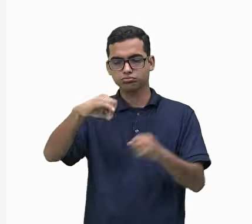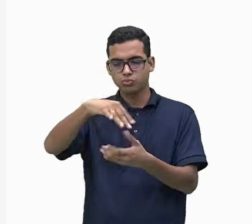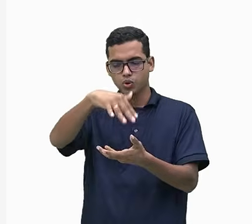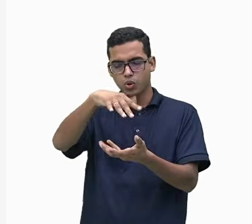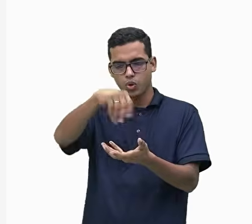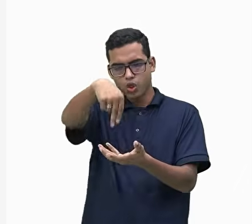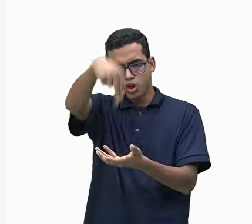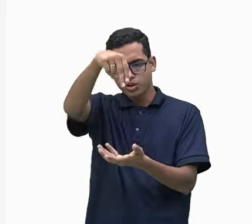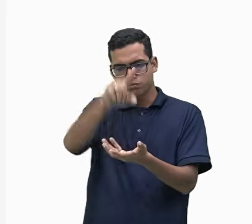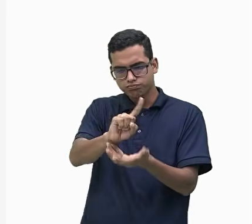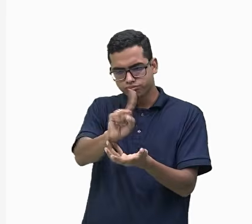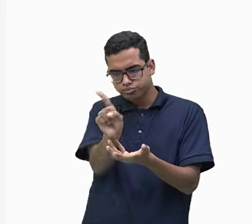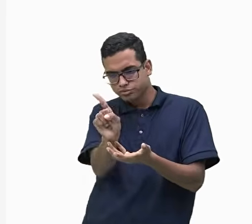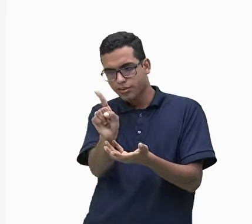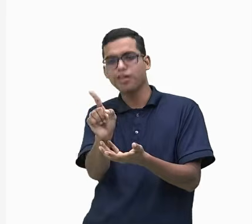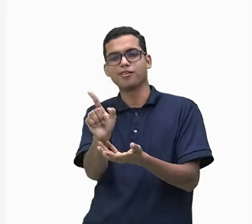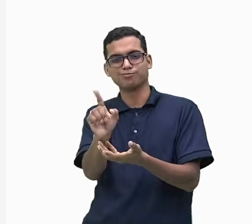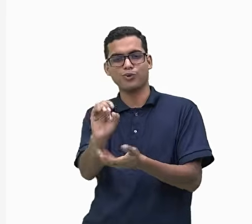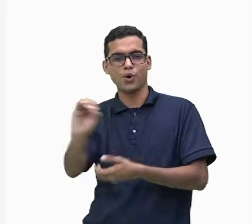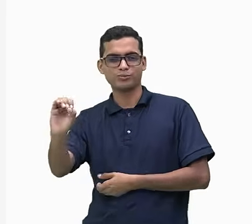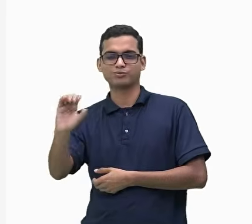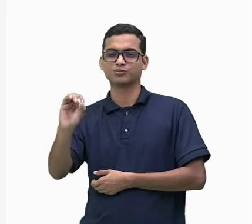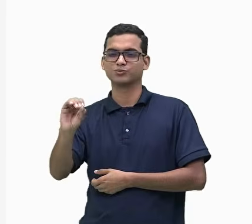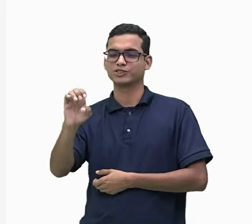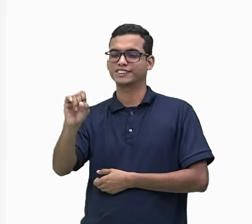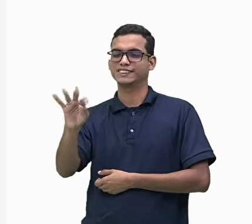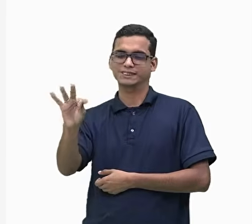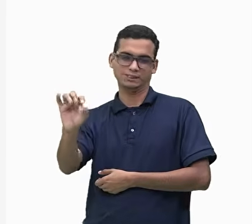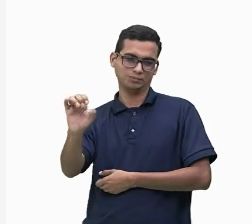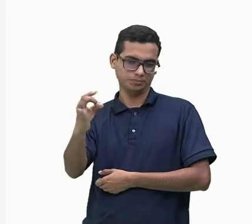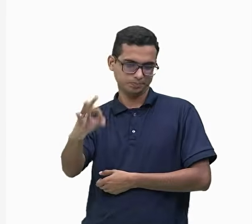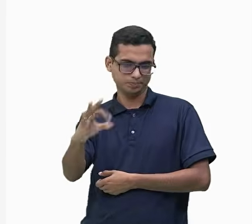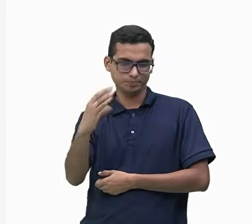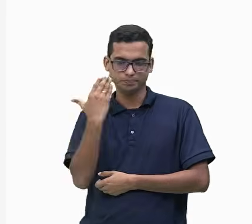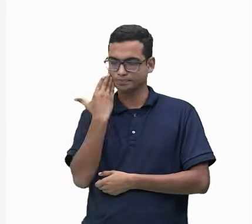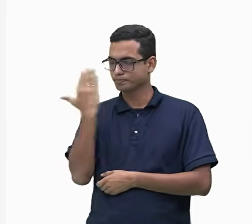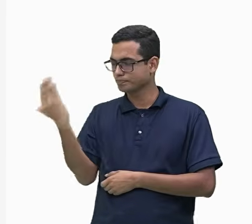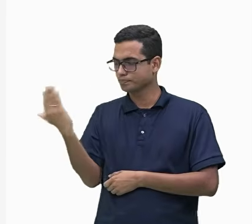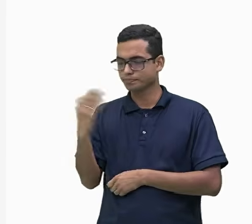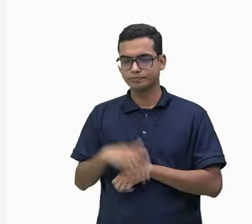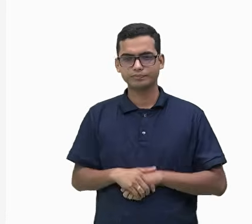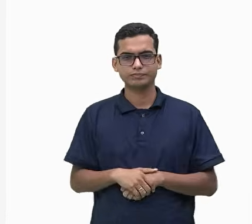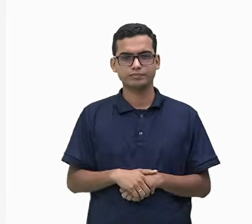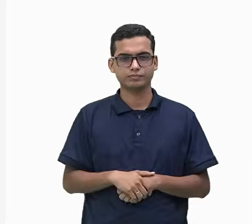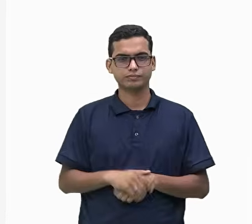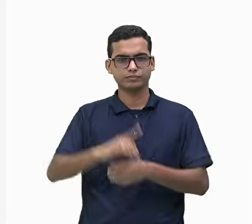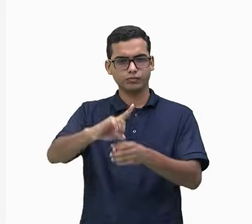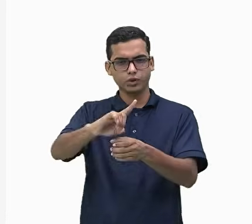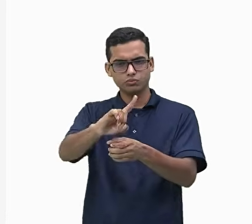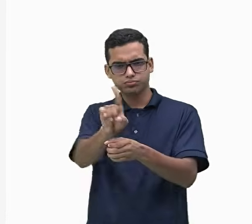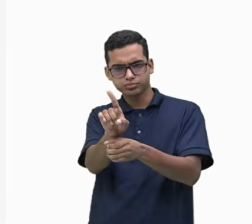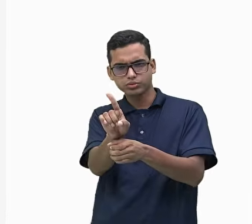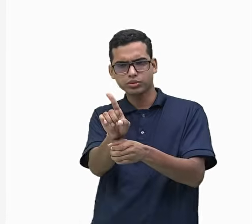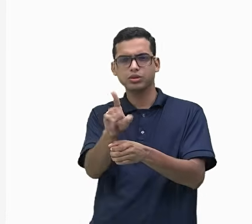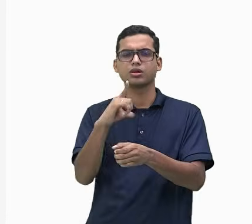polo magnético, não exatamente para o norte geográfico. Esse desvio, gente, da agulha é chamado